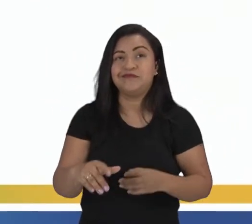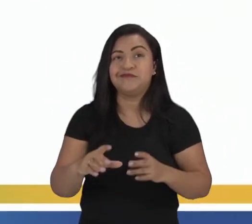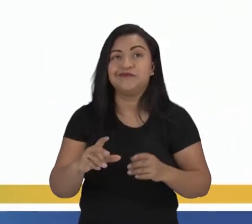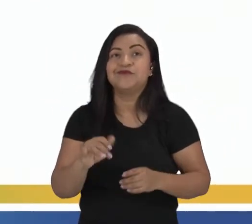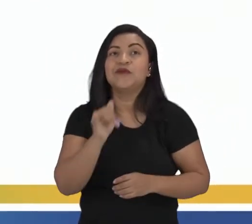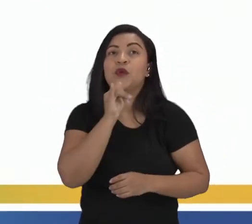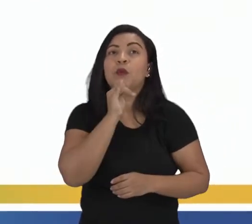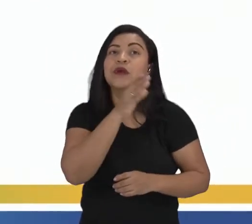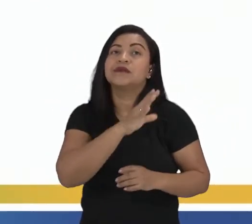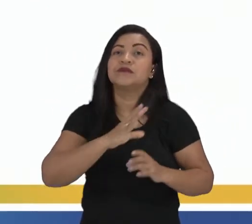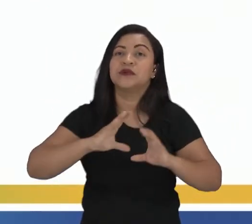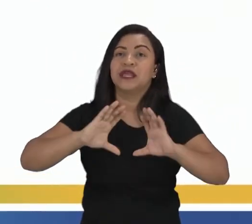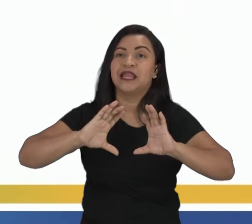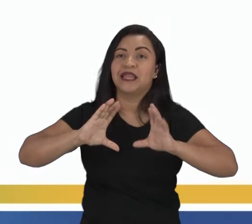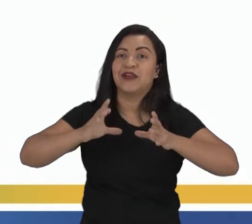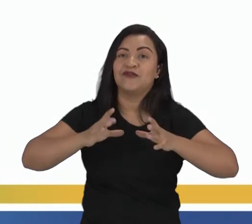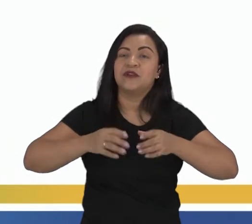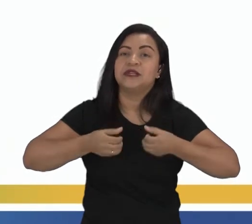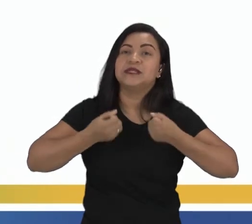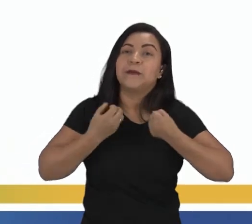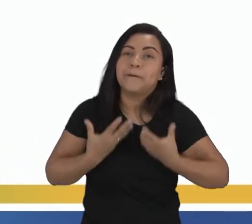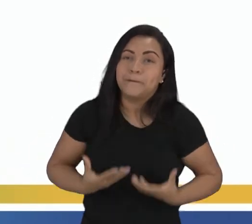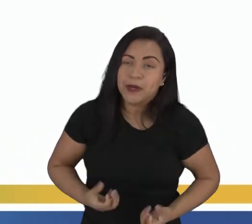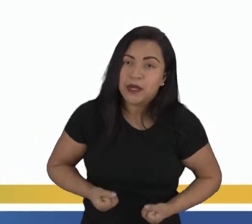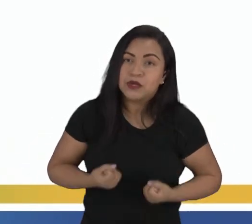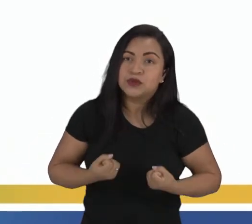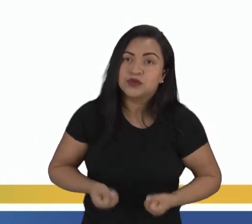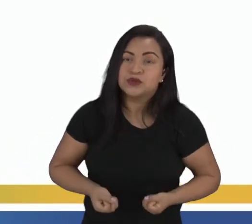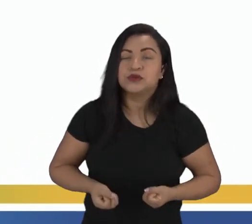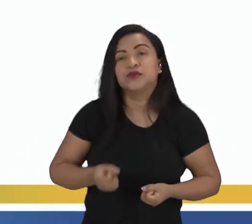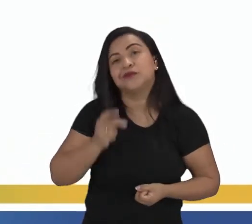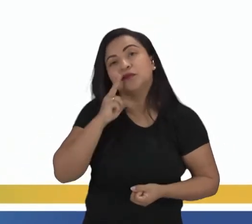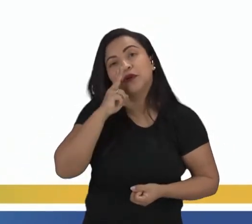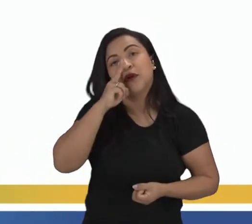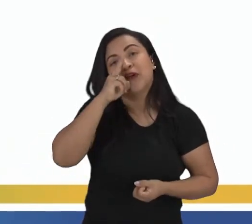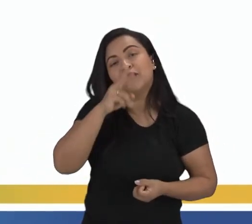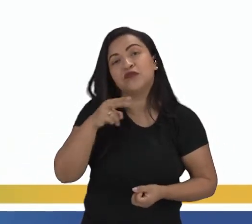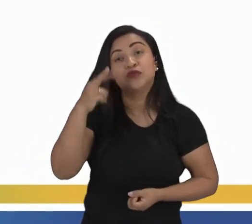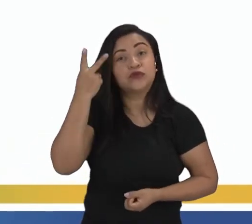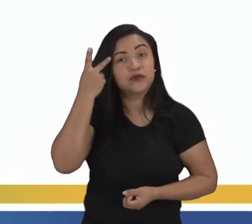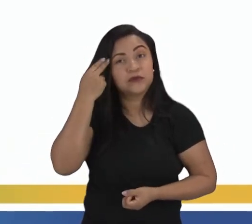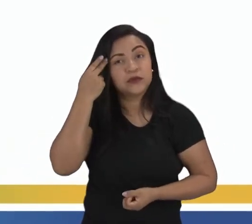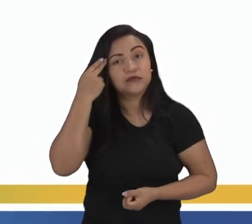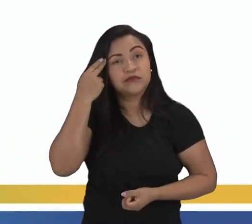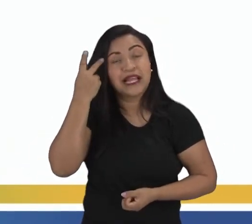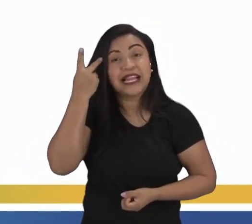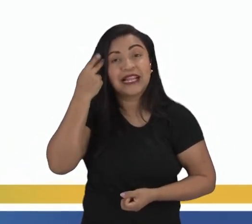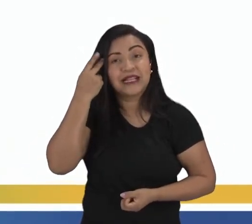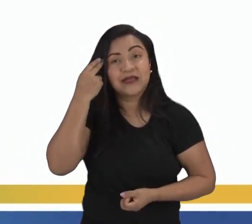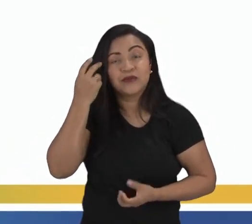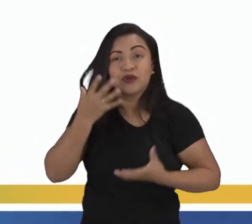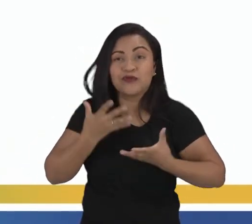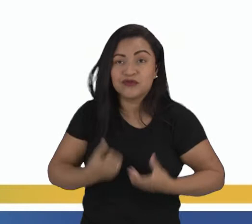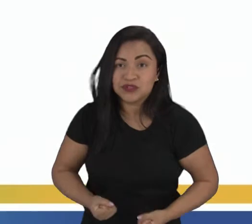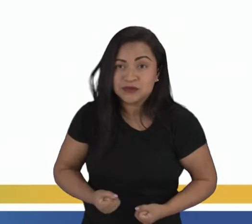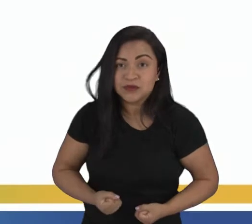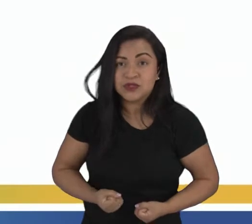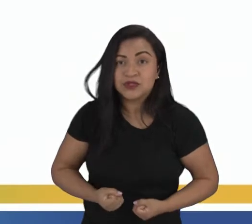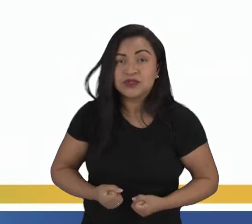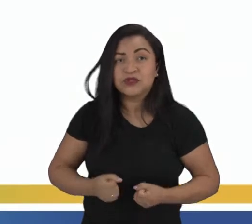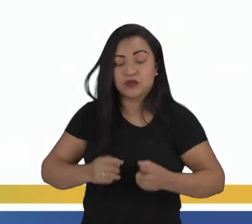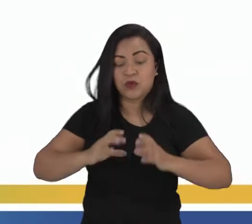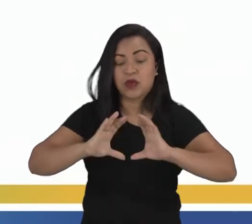e a força normal. Lembrando que o conceito de força-peso é uma força gravitacional da Terra sobre